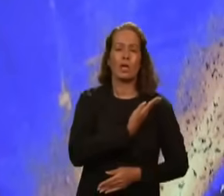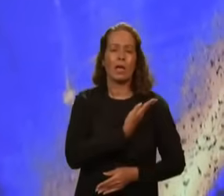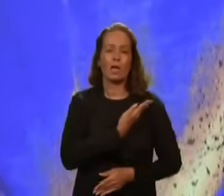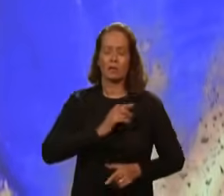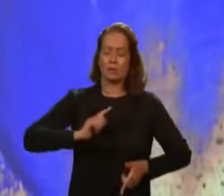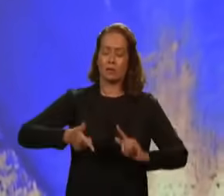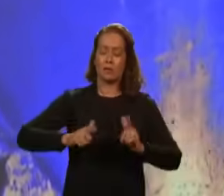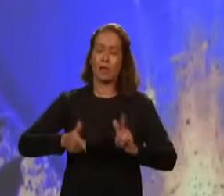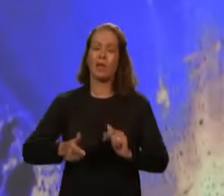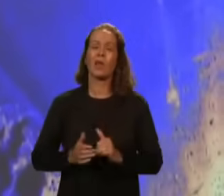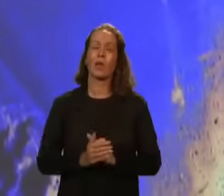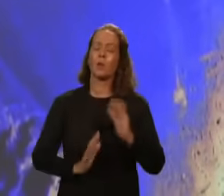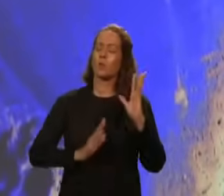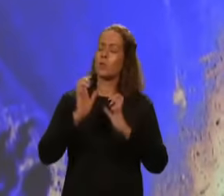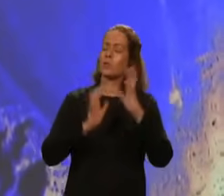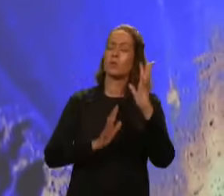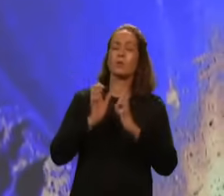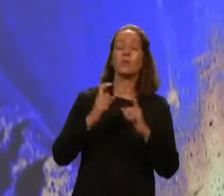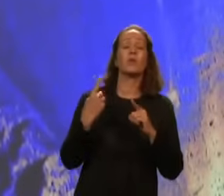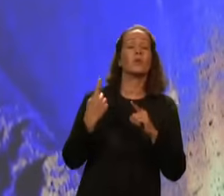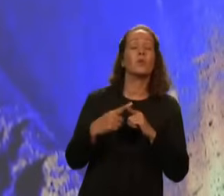brigando, Ismael e Isaac.